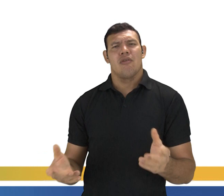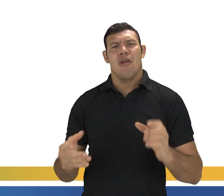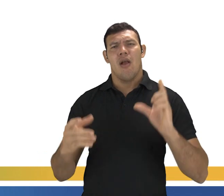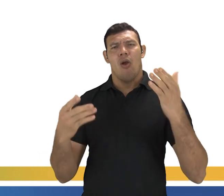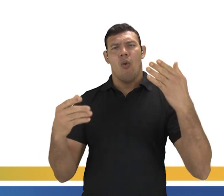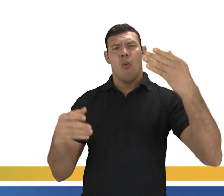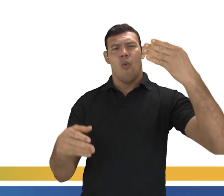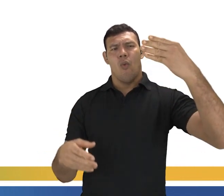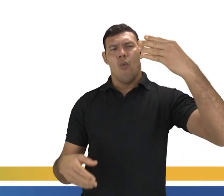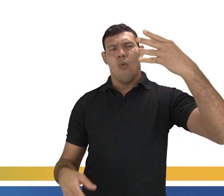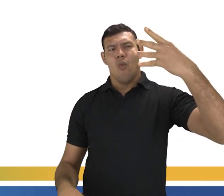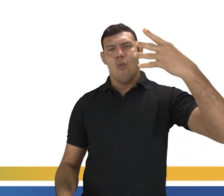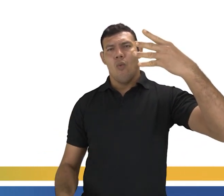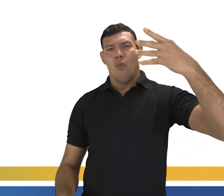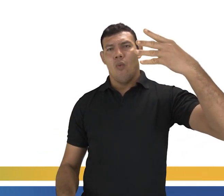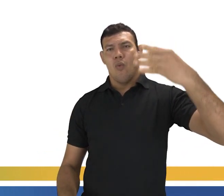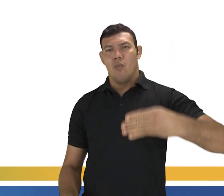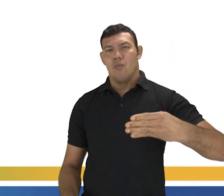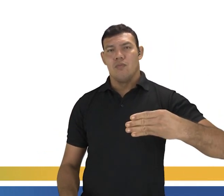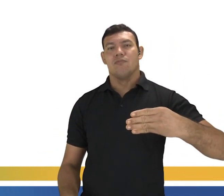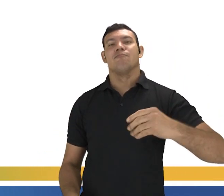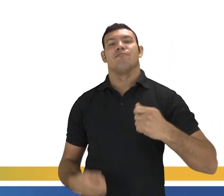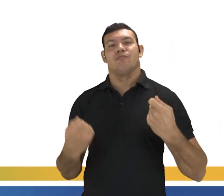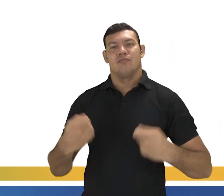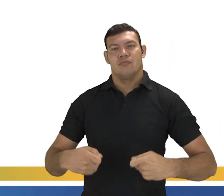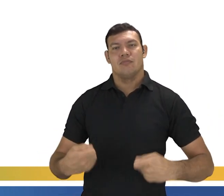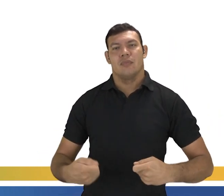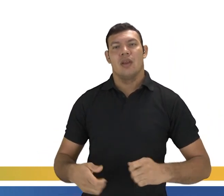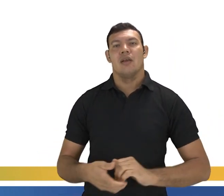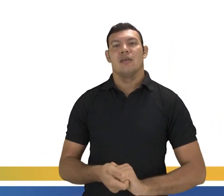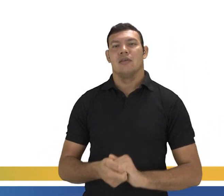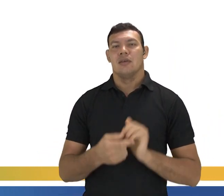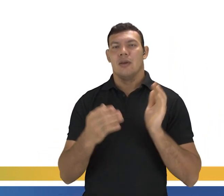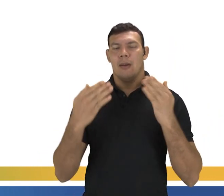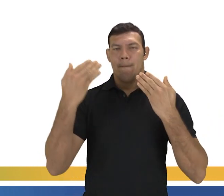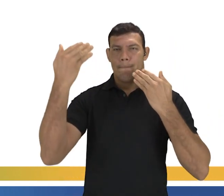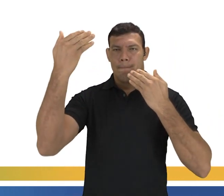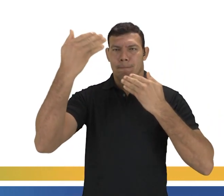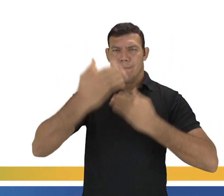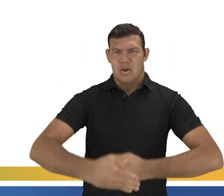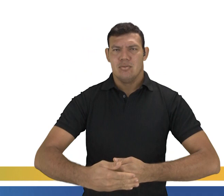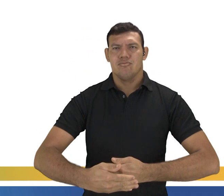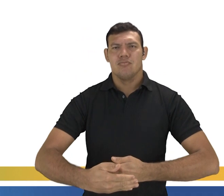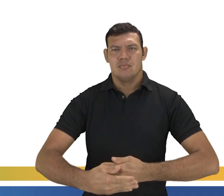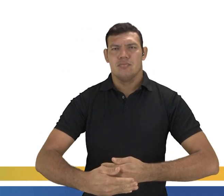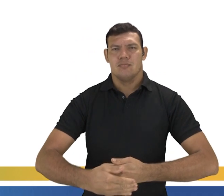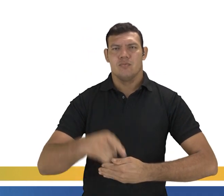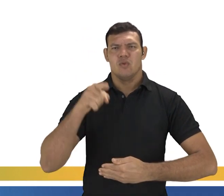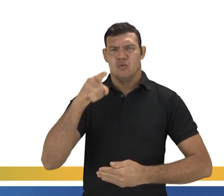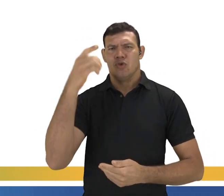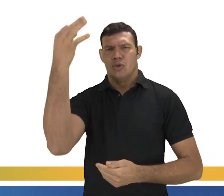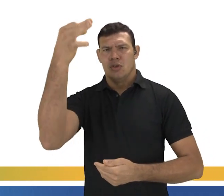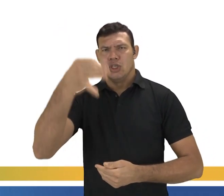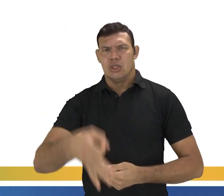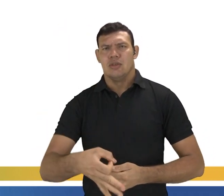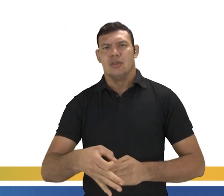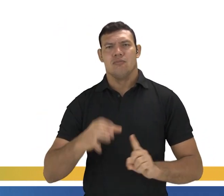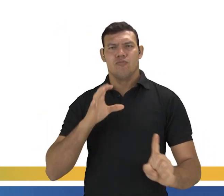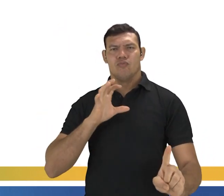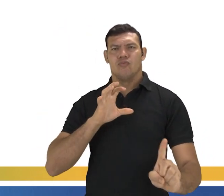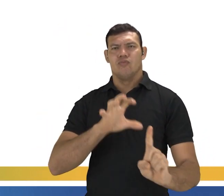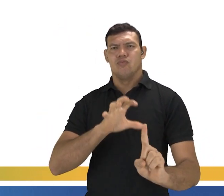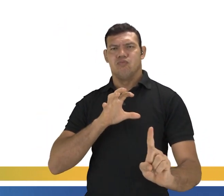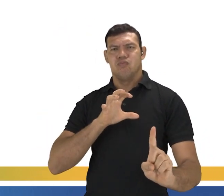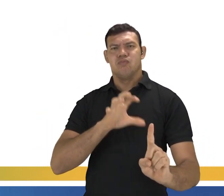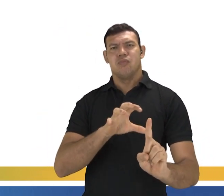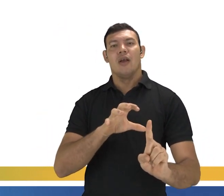devem apresentar? Eles devem trazer argumentos que comprovem o ponto de vista que você está defendendo no seu texto. Esses